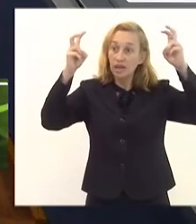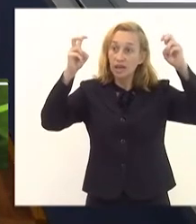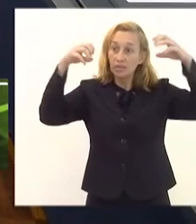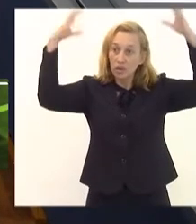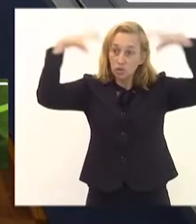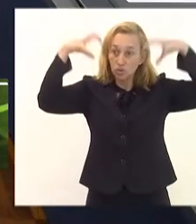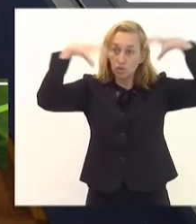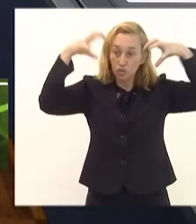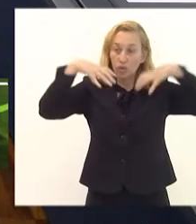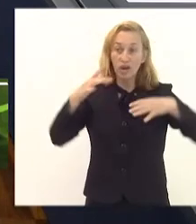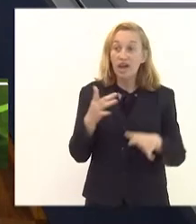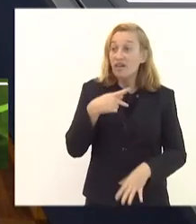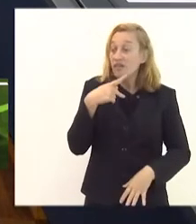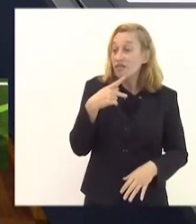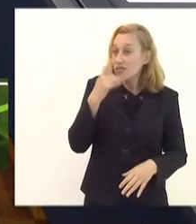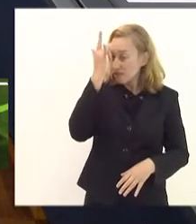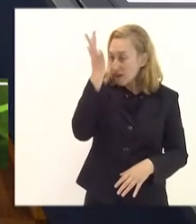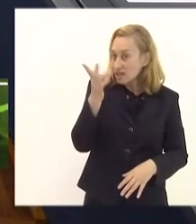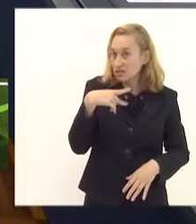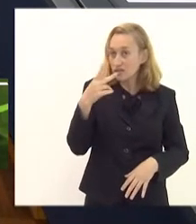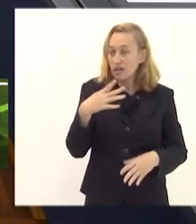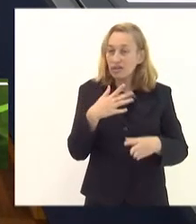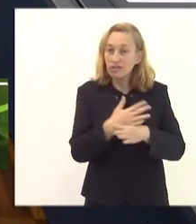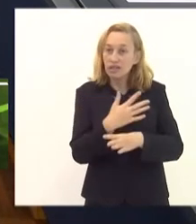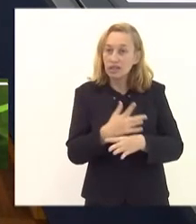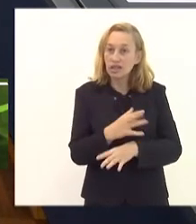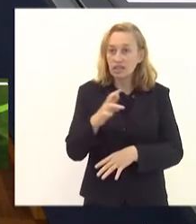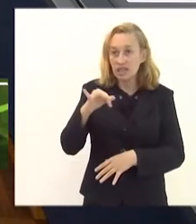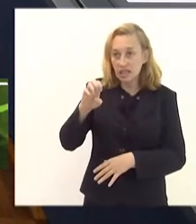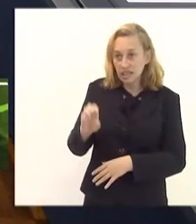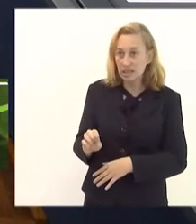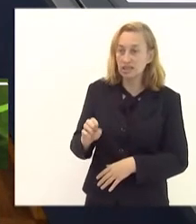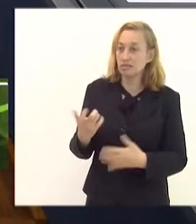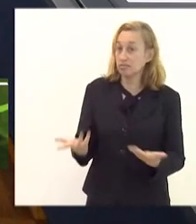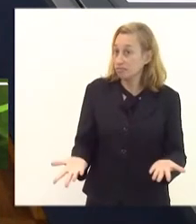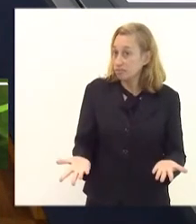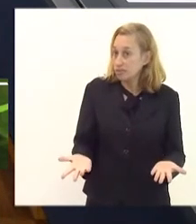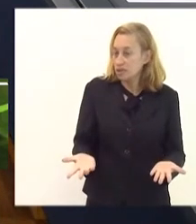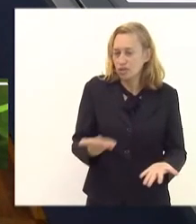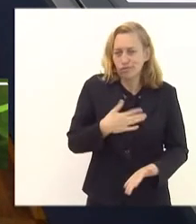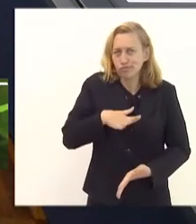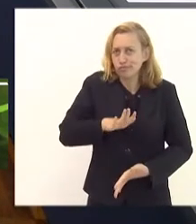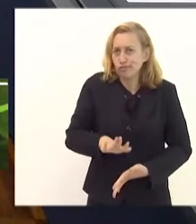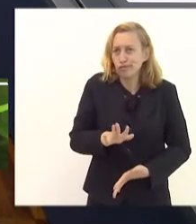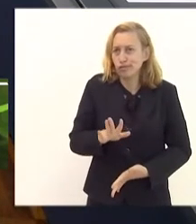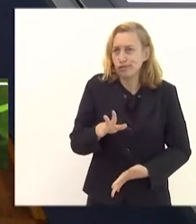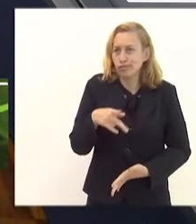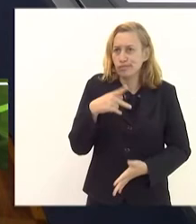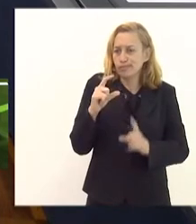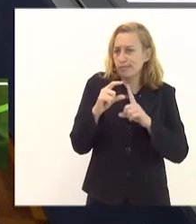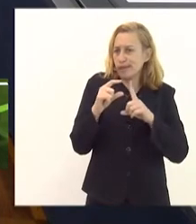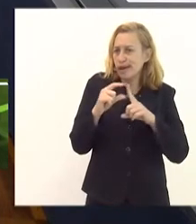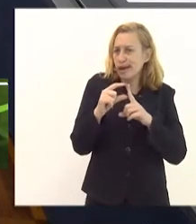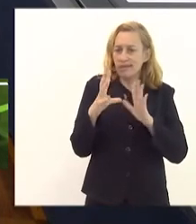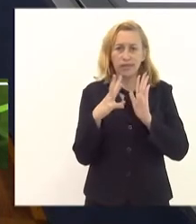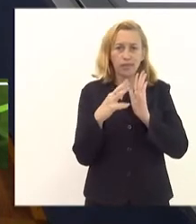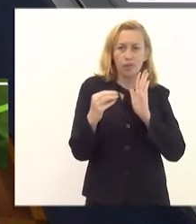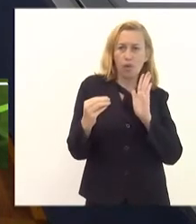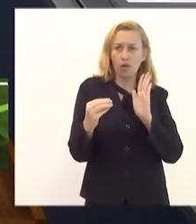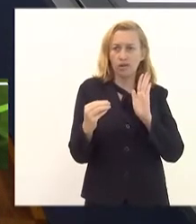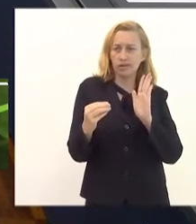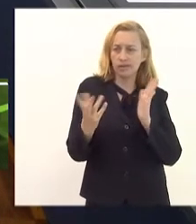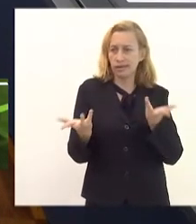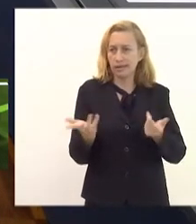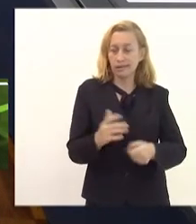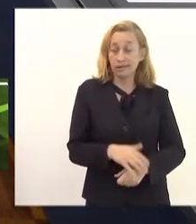Porque é fácil dizer cidade resiliente. Eu não gosto de palavras de moda. Resiliência está na moda